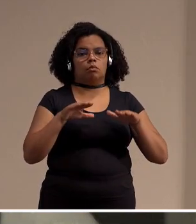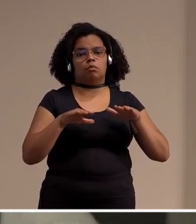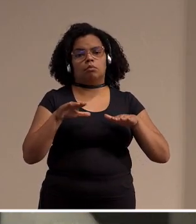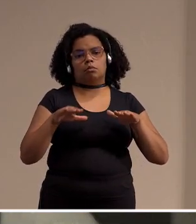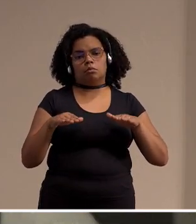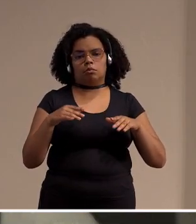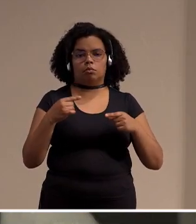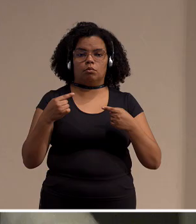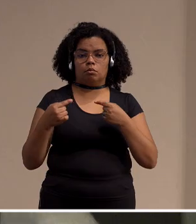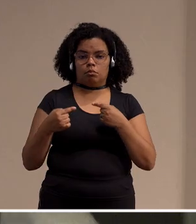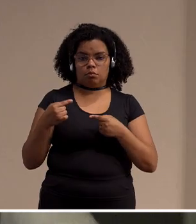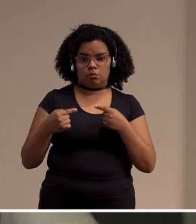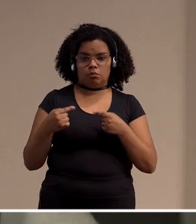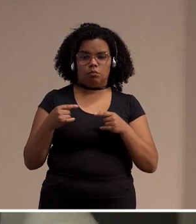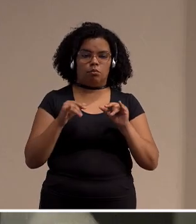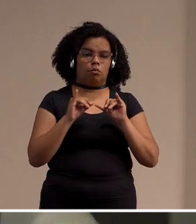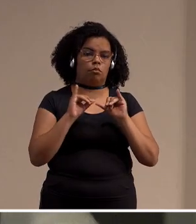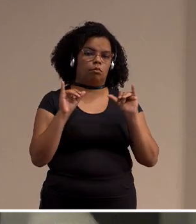política, a